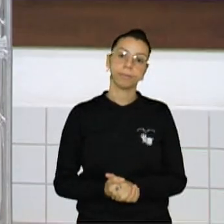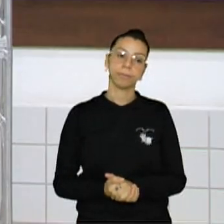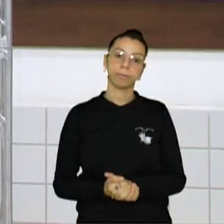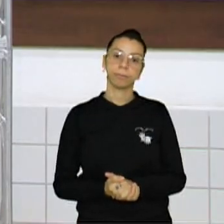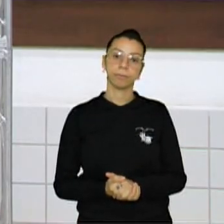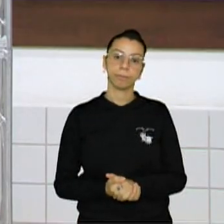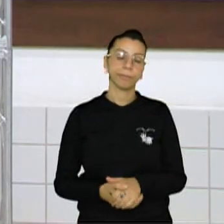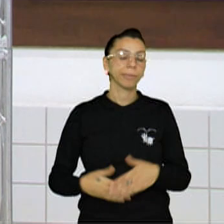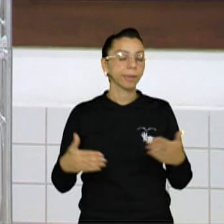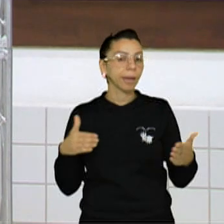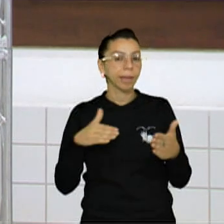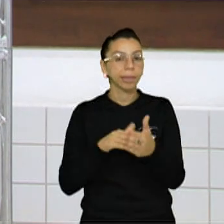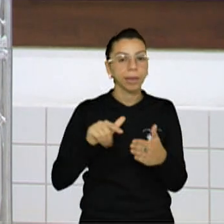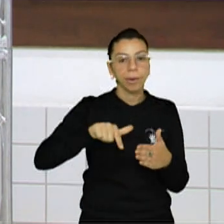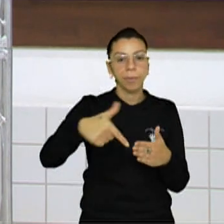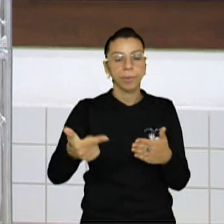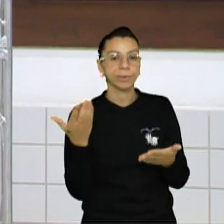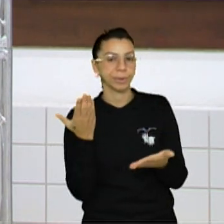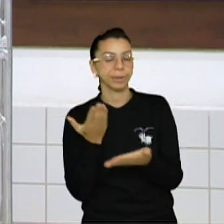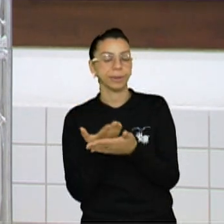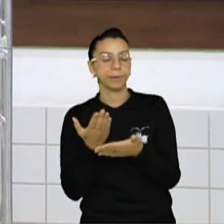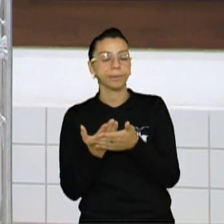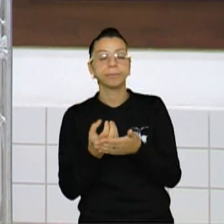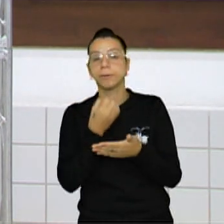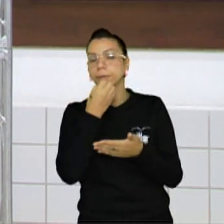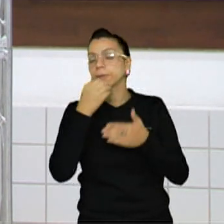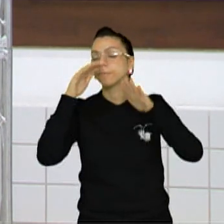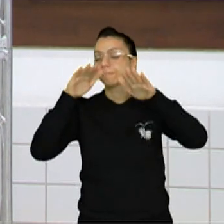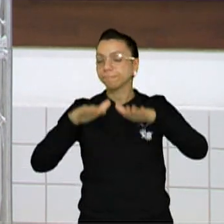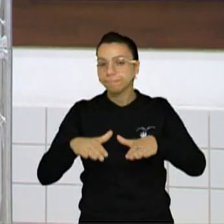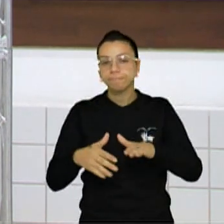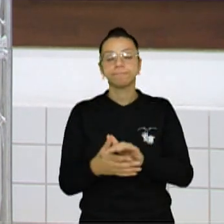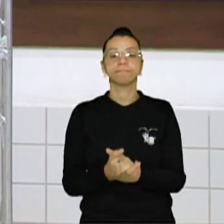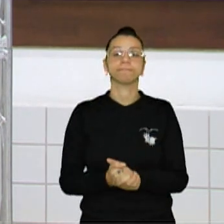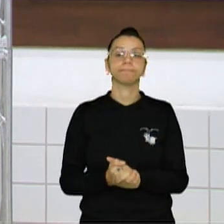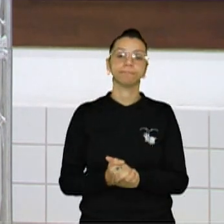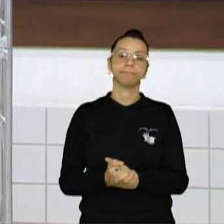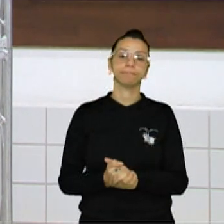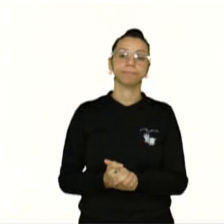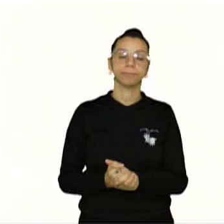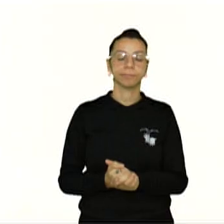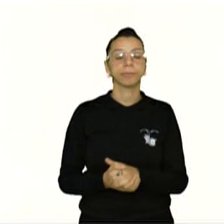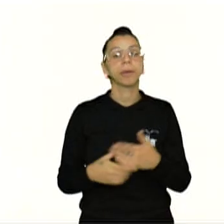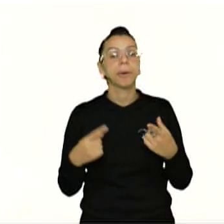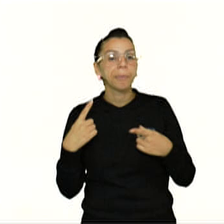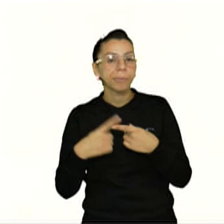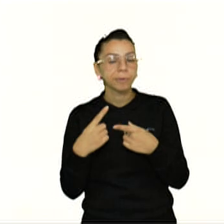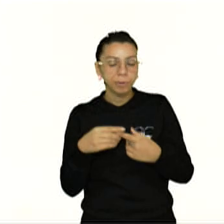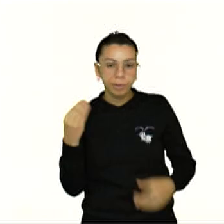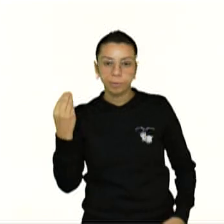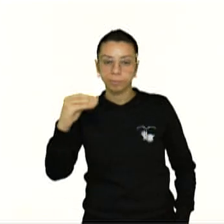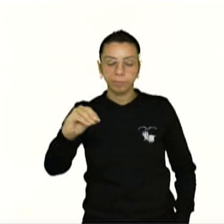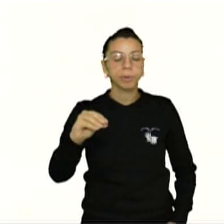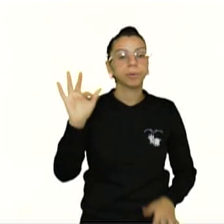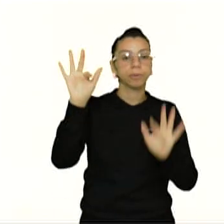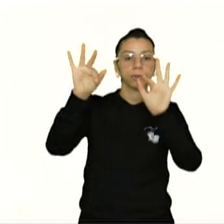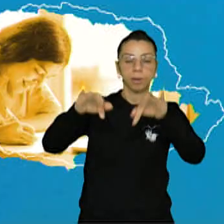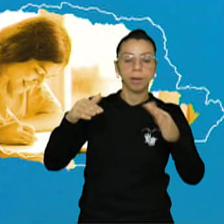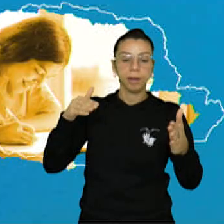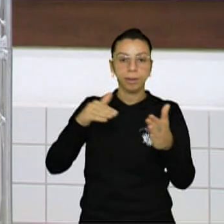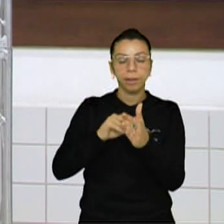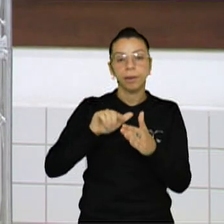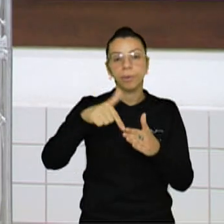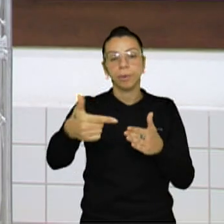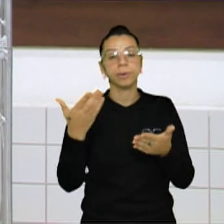Gente, né, até a próxima aula, fiquem bem, né, a ideia é essa, a professora sempre coloca ali no final, até a próxima